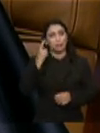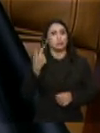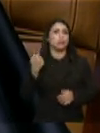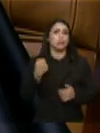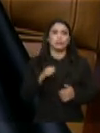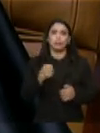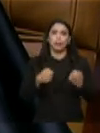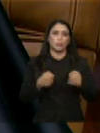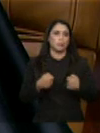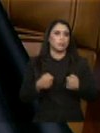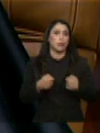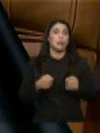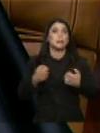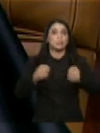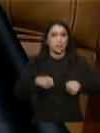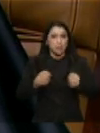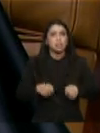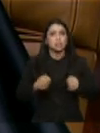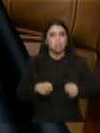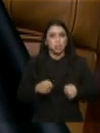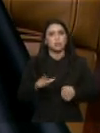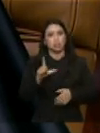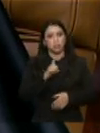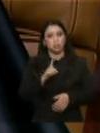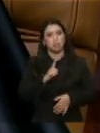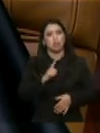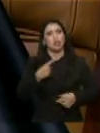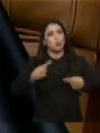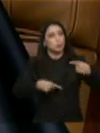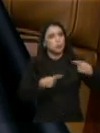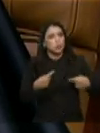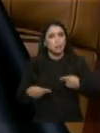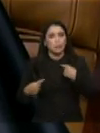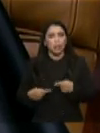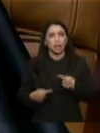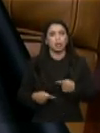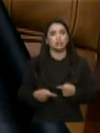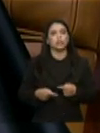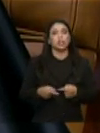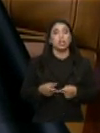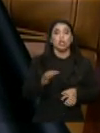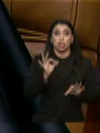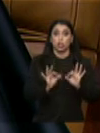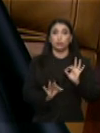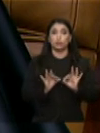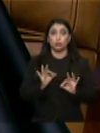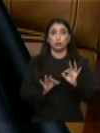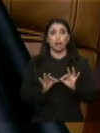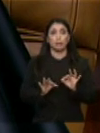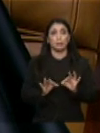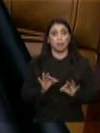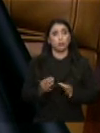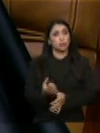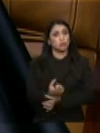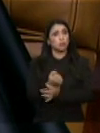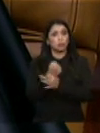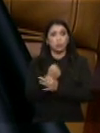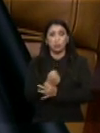debate e um juízo prévio das razões de segurança